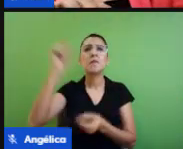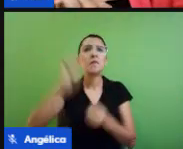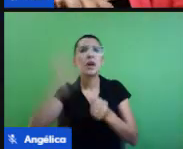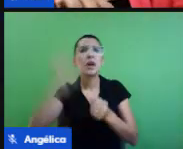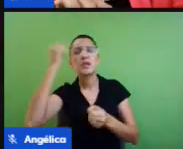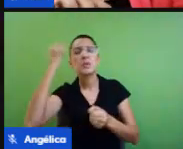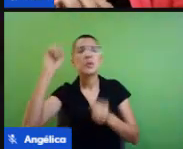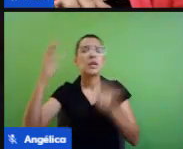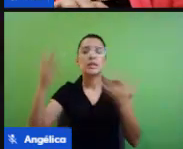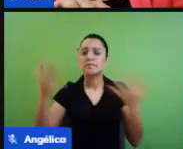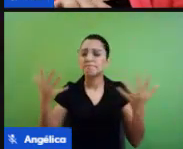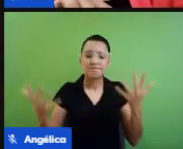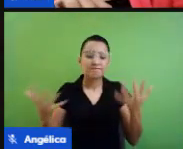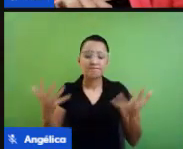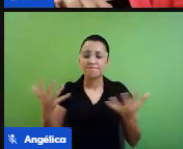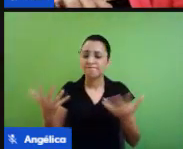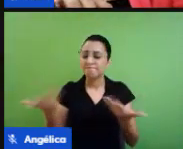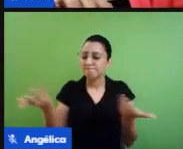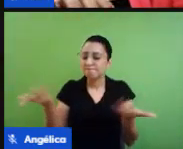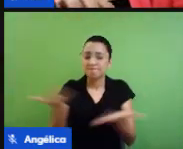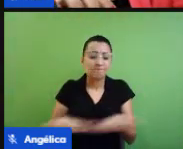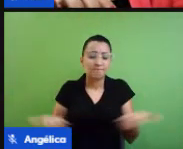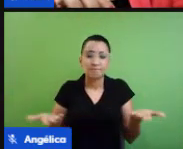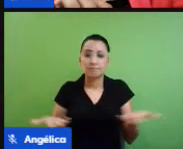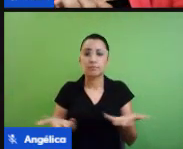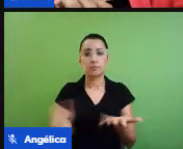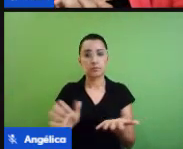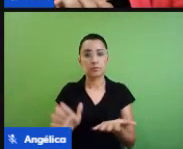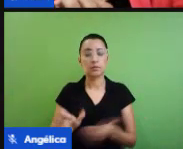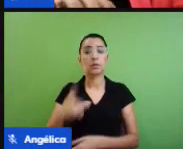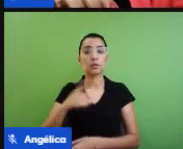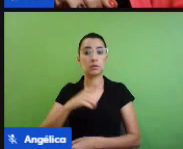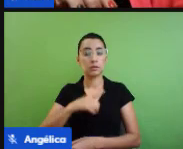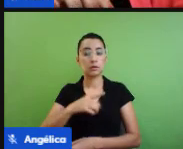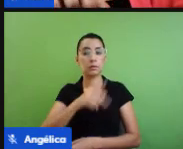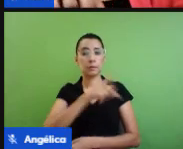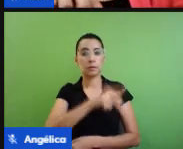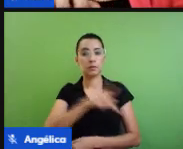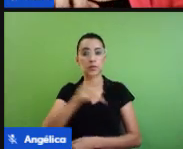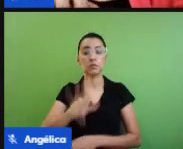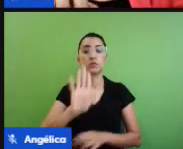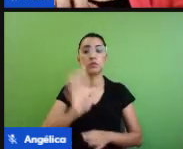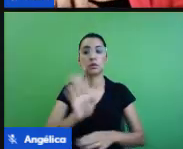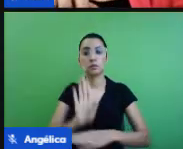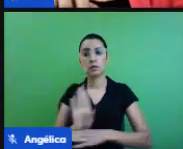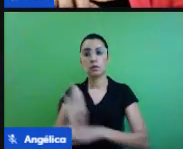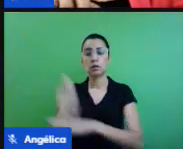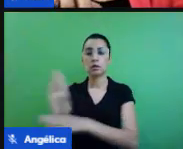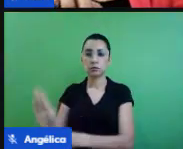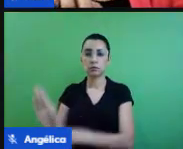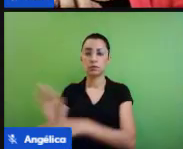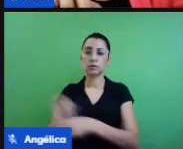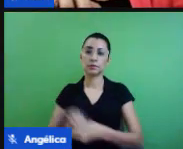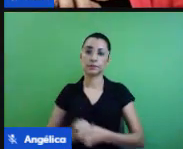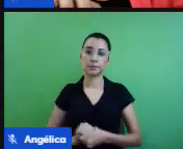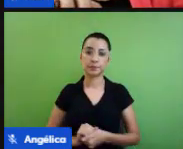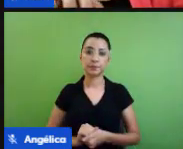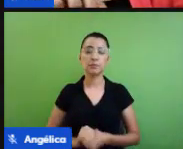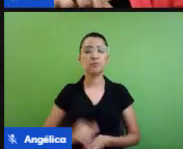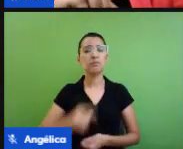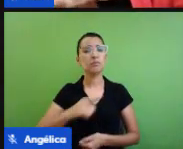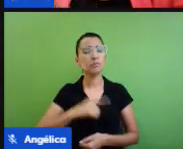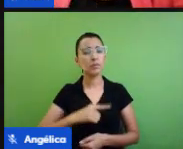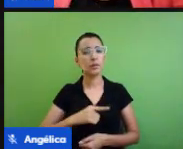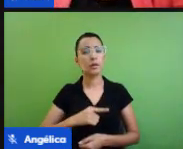muitos professores que já estão adotando, né, essa prática, e tem alguns que